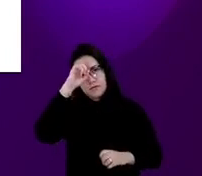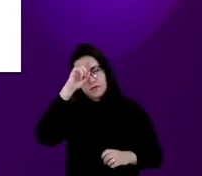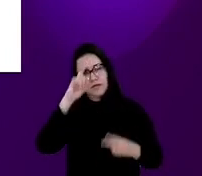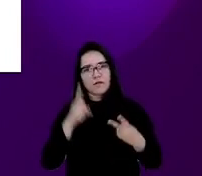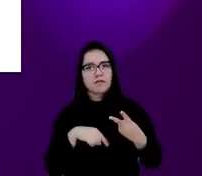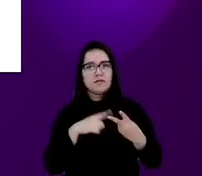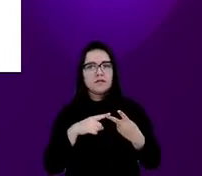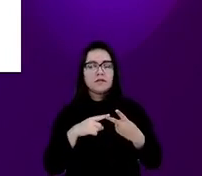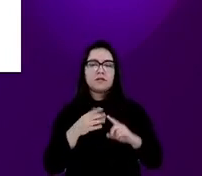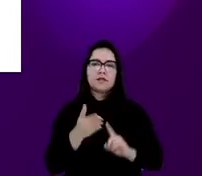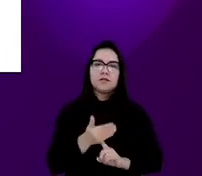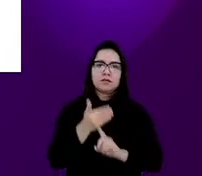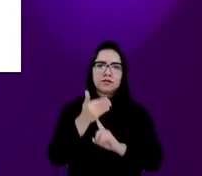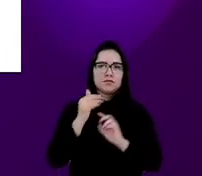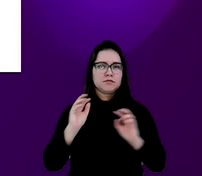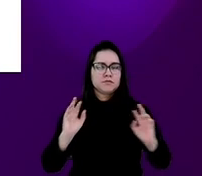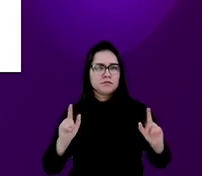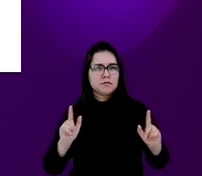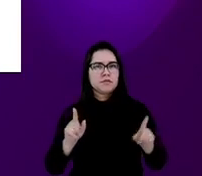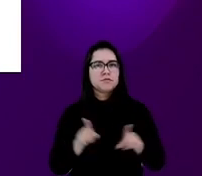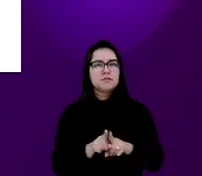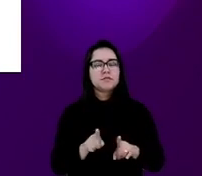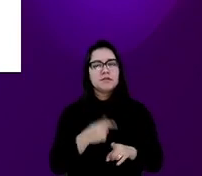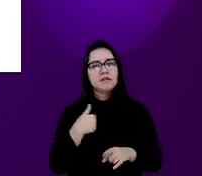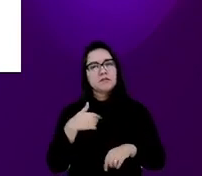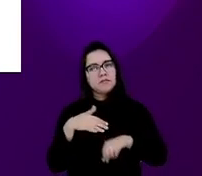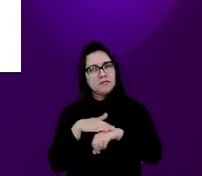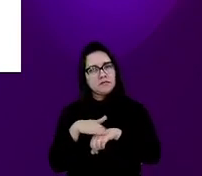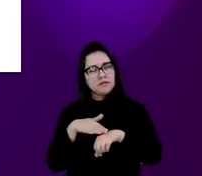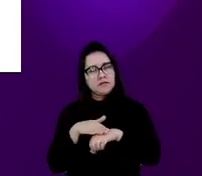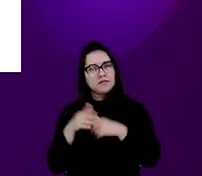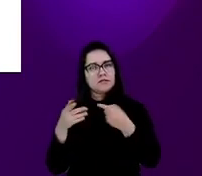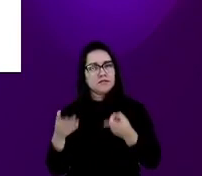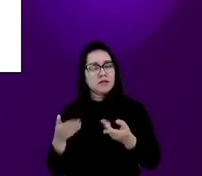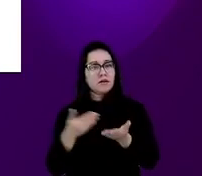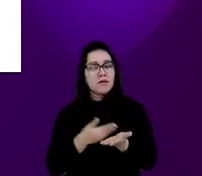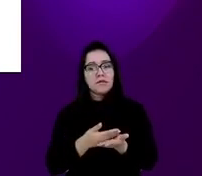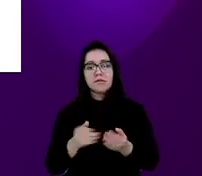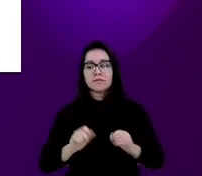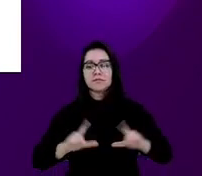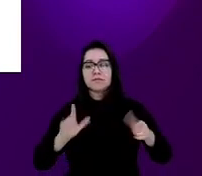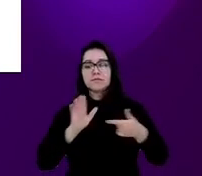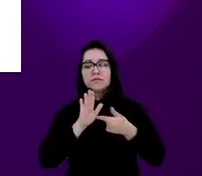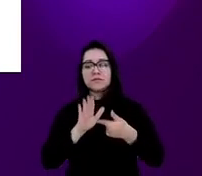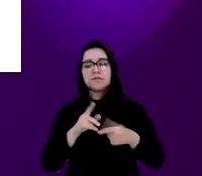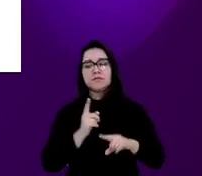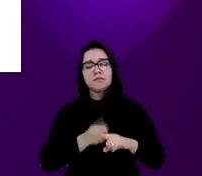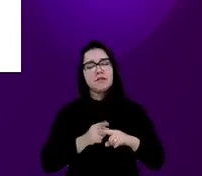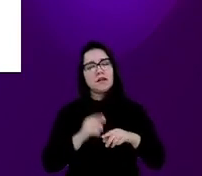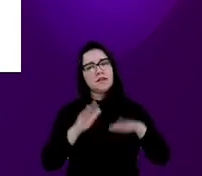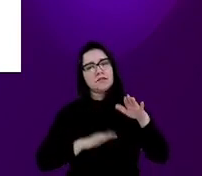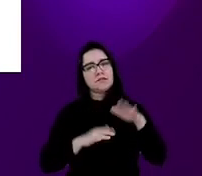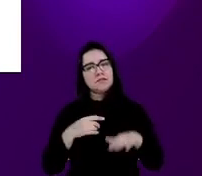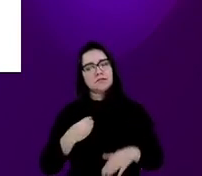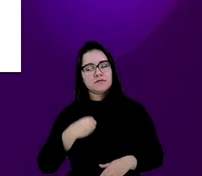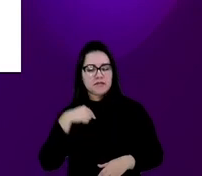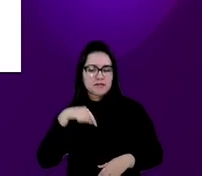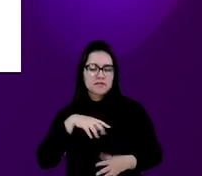tecnologias diferentes. E eu comecei com esse slide porque muitas vezes a gente vive num